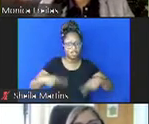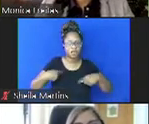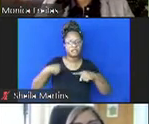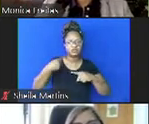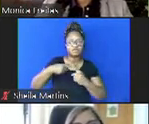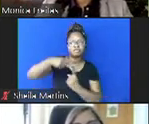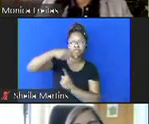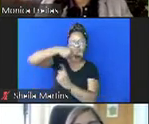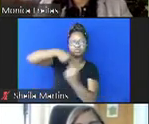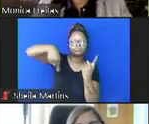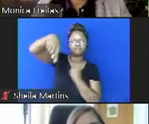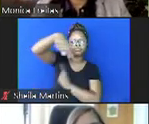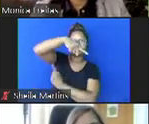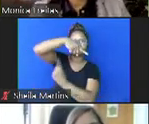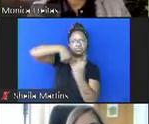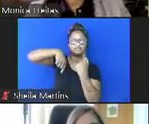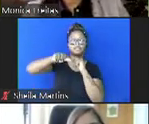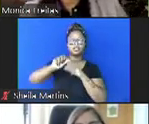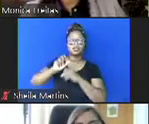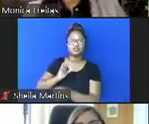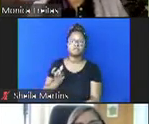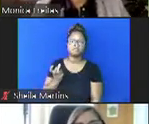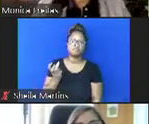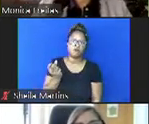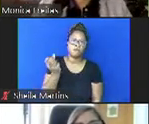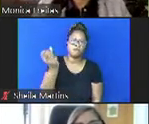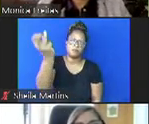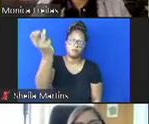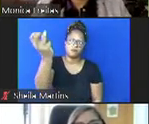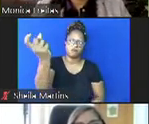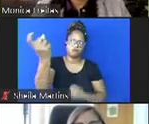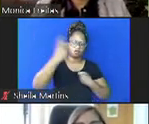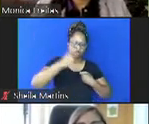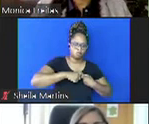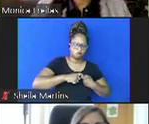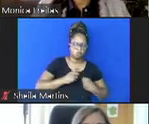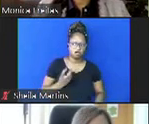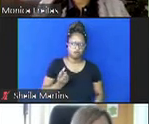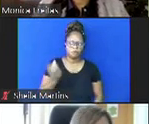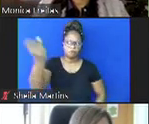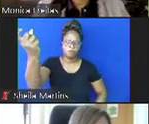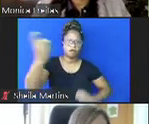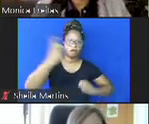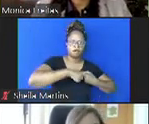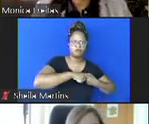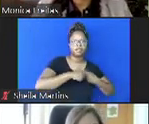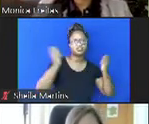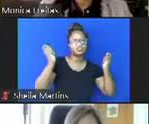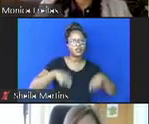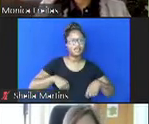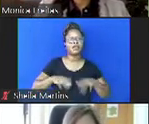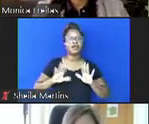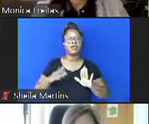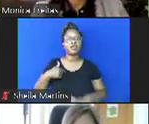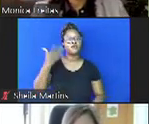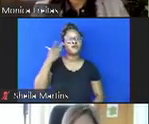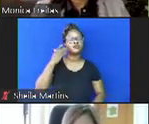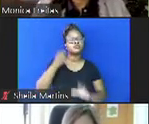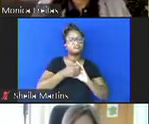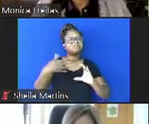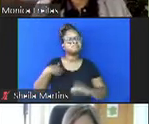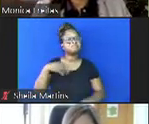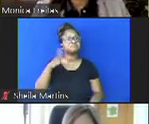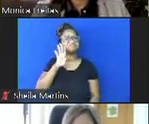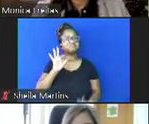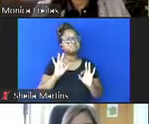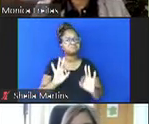fazer o seu período, né, de pesquisa na Alemanha. Tá? Então, eu considero essa característica muito legal e